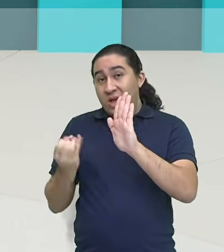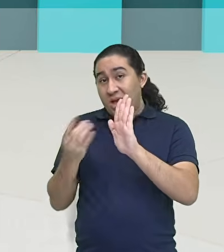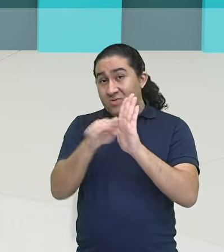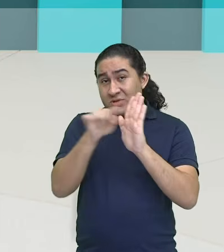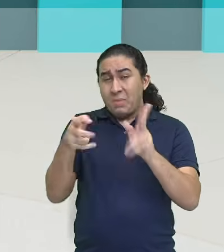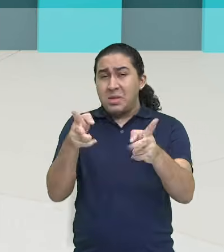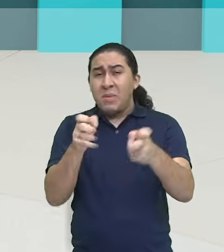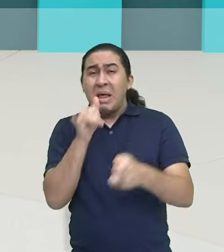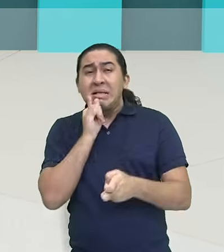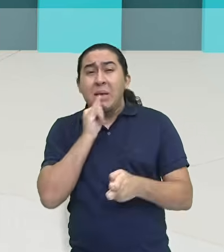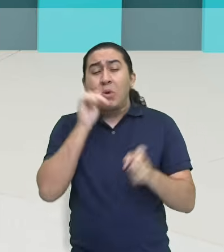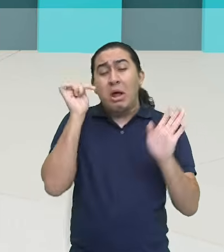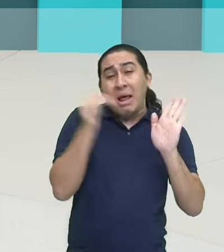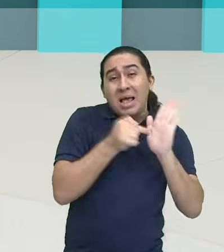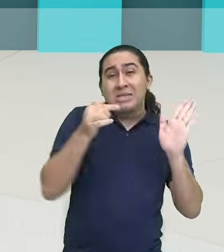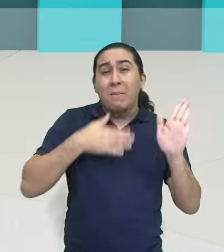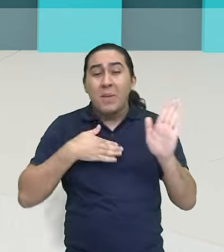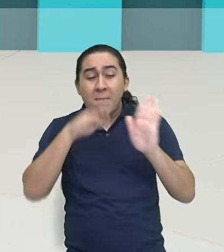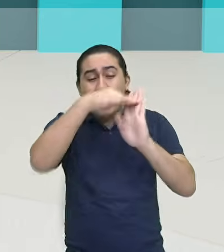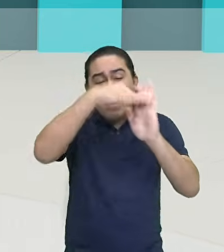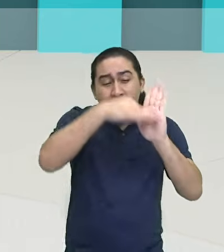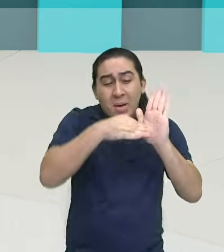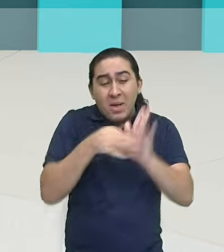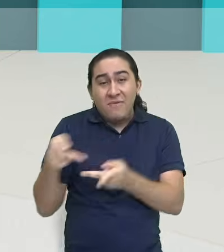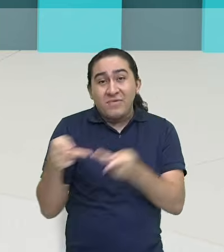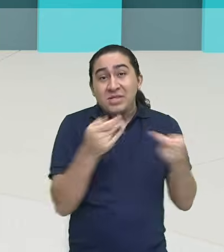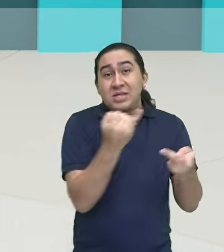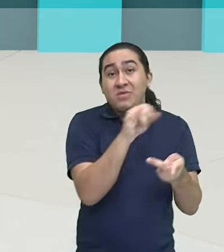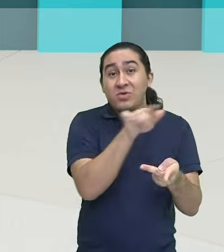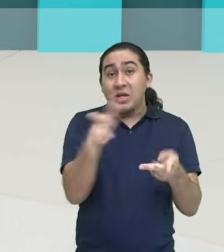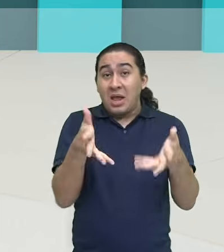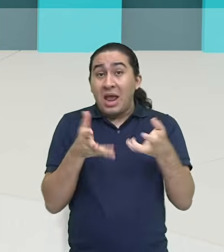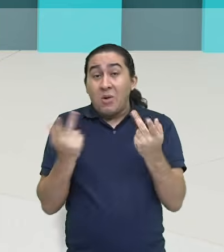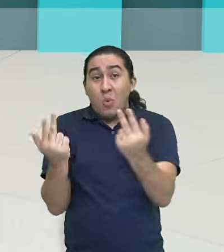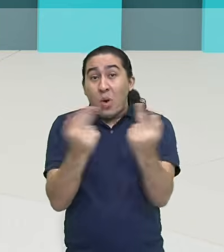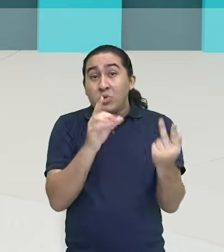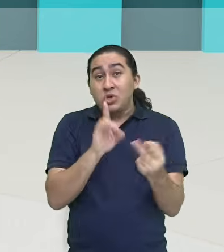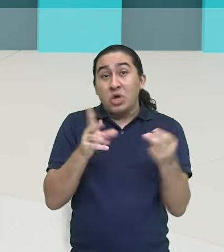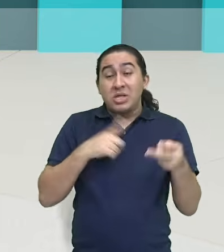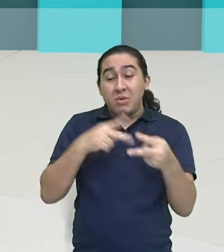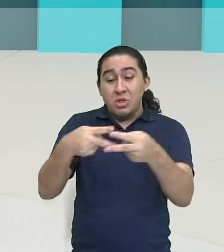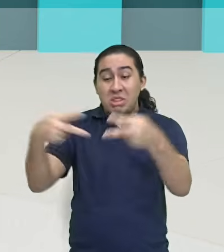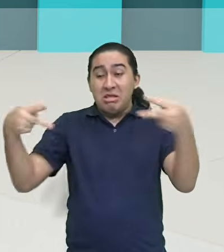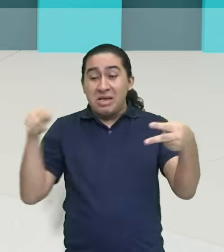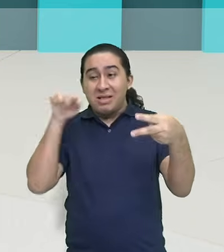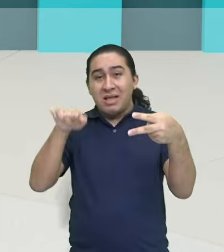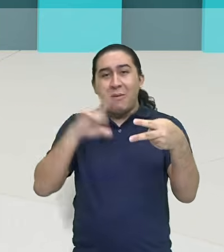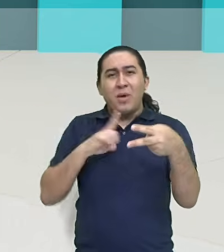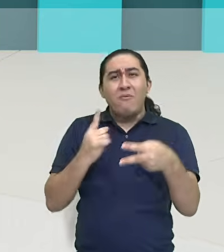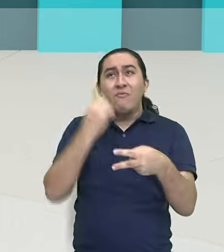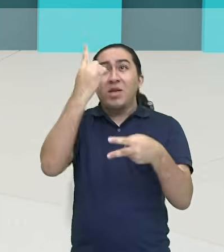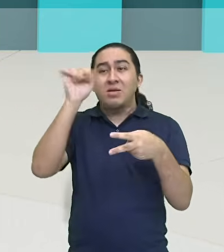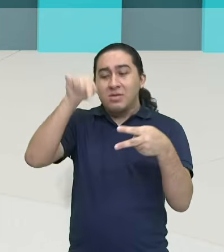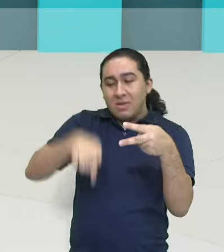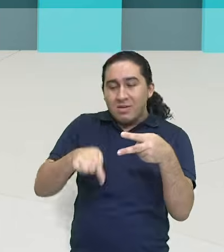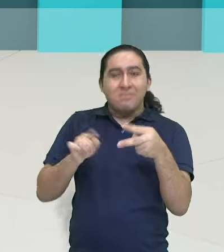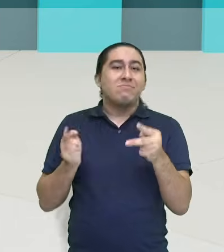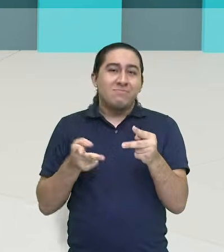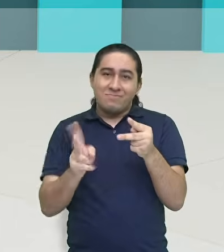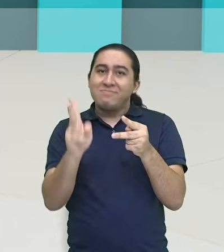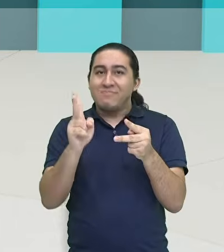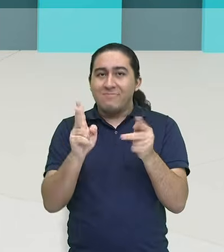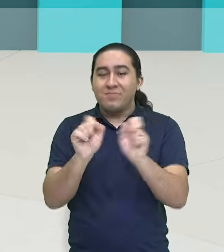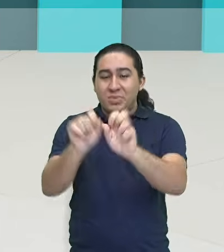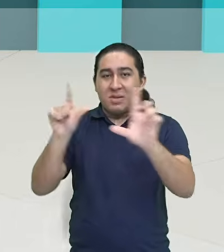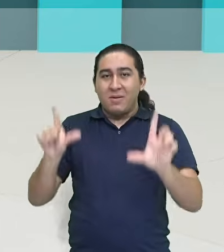perceberam. Ó, gente, este foi meu roteiro. Se você quiser um igual, ó, só é acessar o link tal aqui, aponta para cima, aponta para baixo e assim por